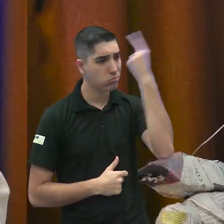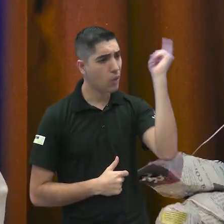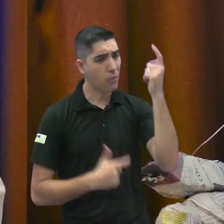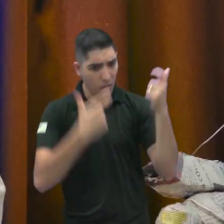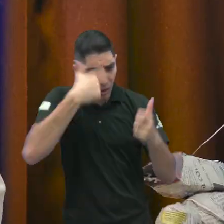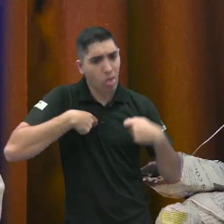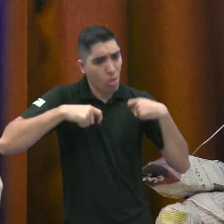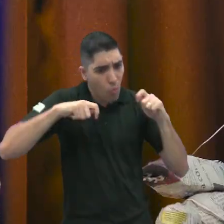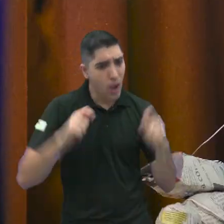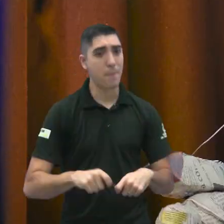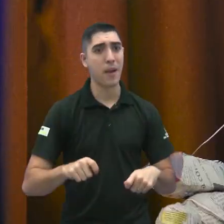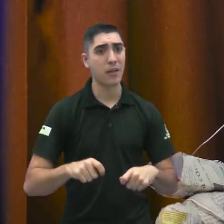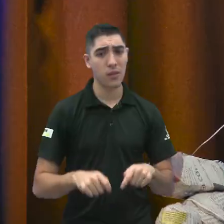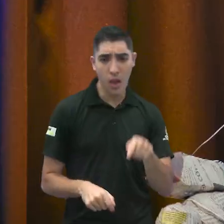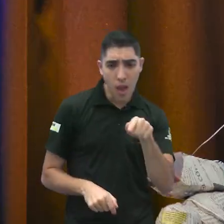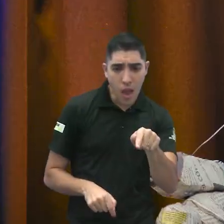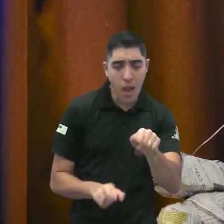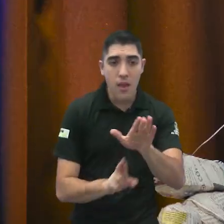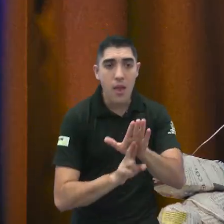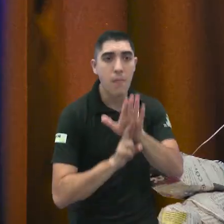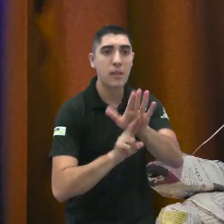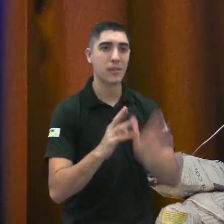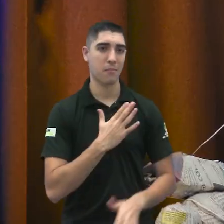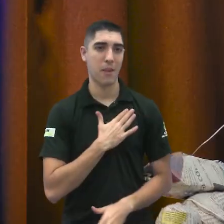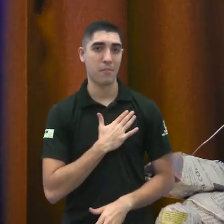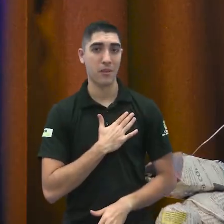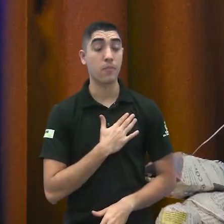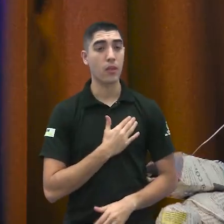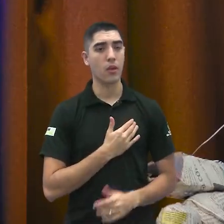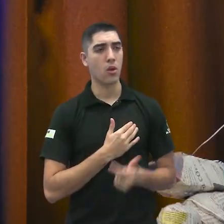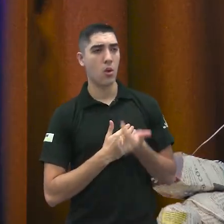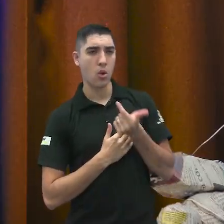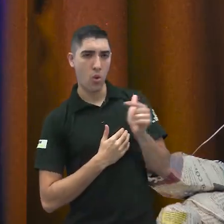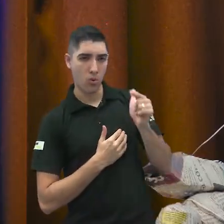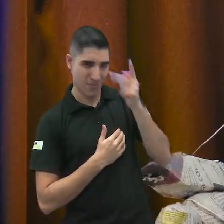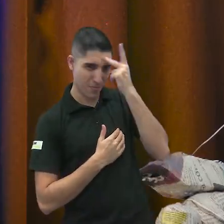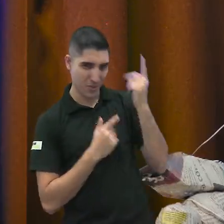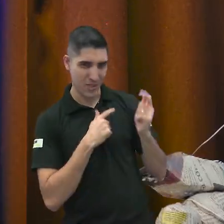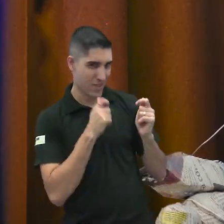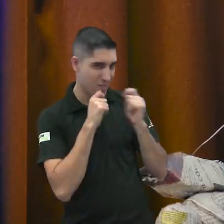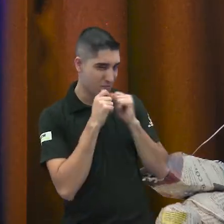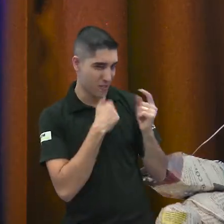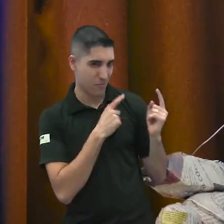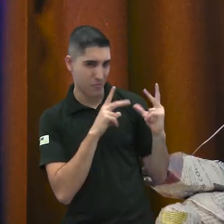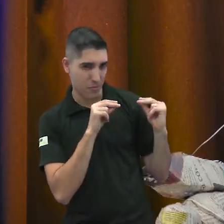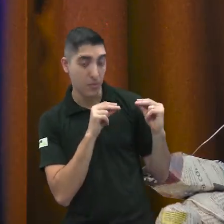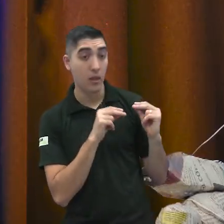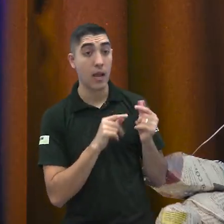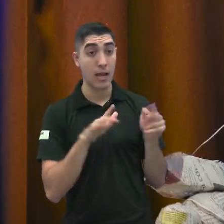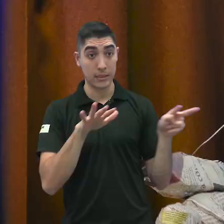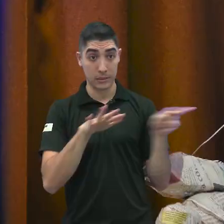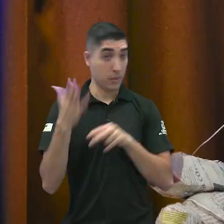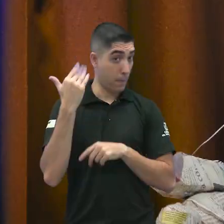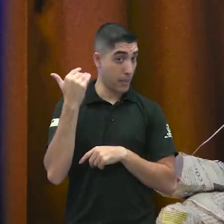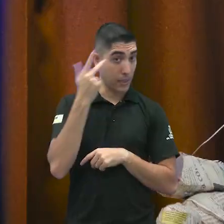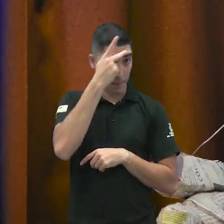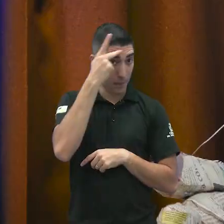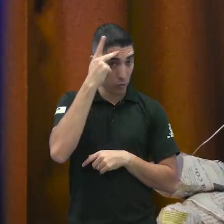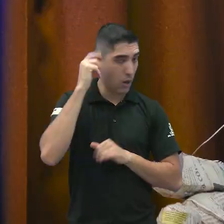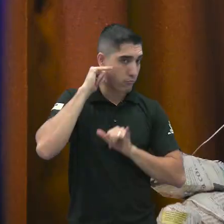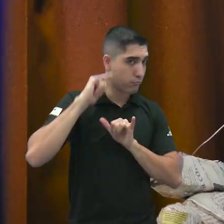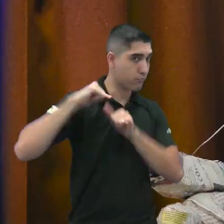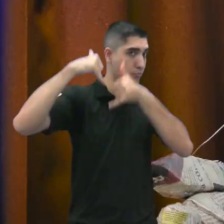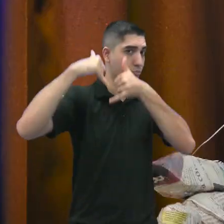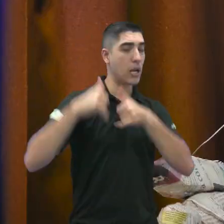capaz, essa peça me representa. Eu estava até comentando com uma das entrevistadas, semana passada um paciente